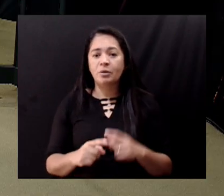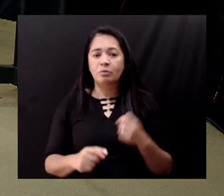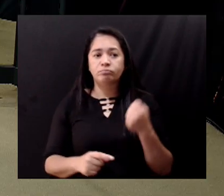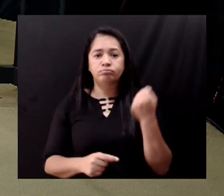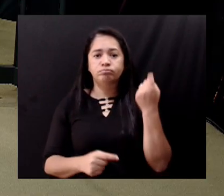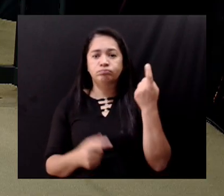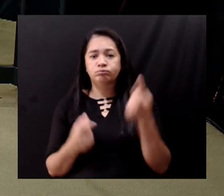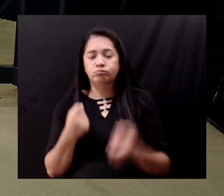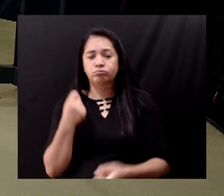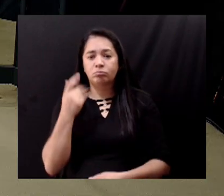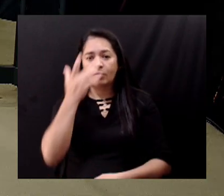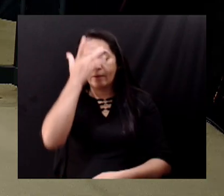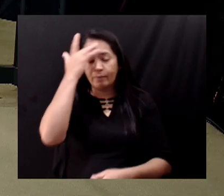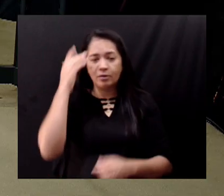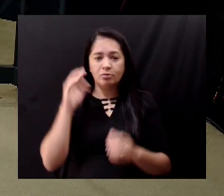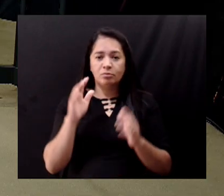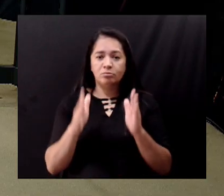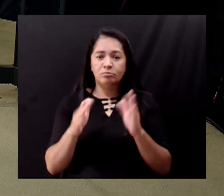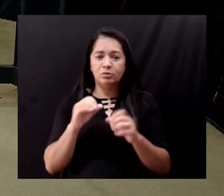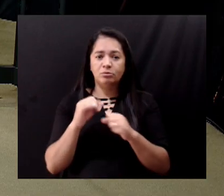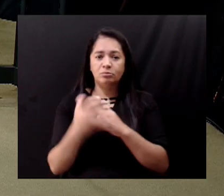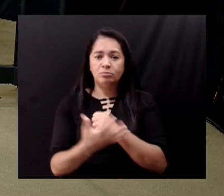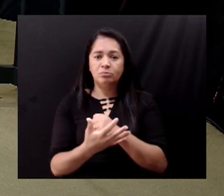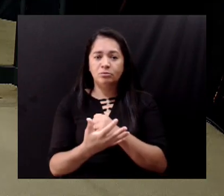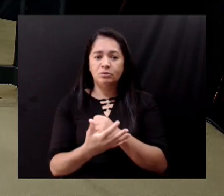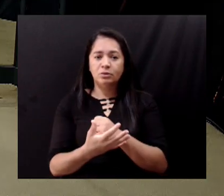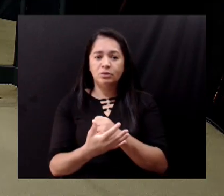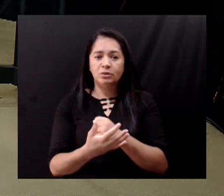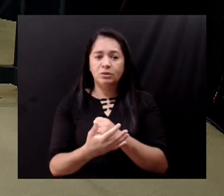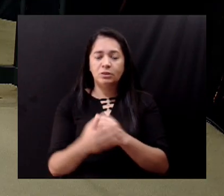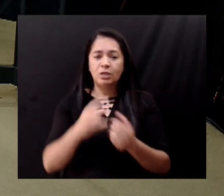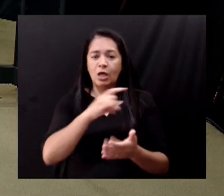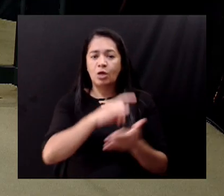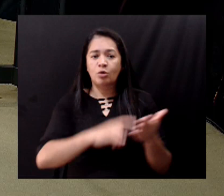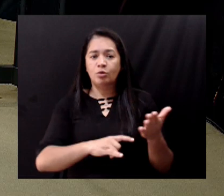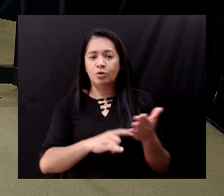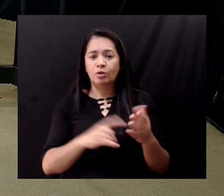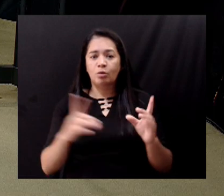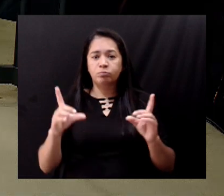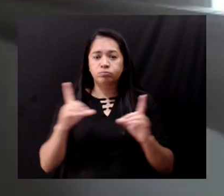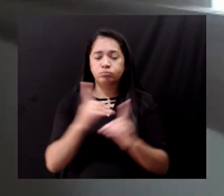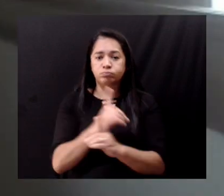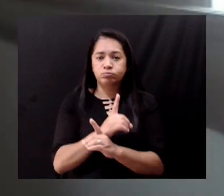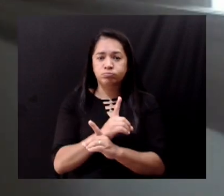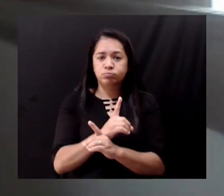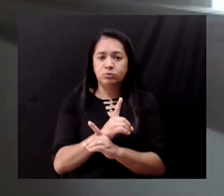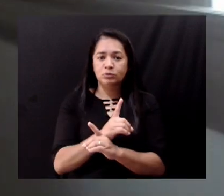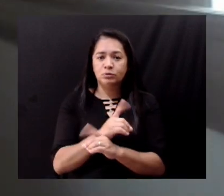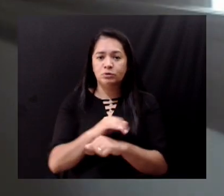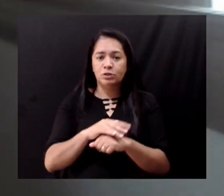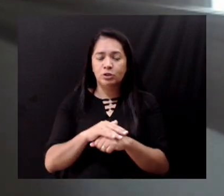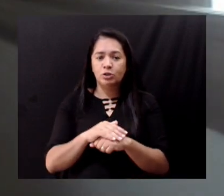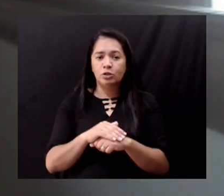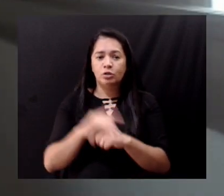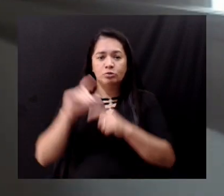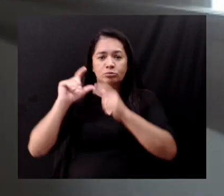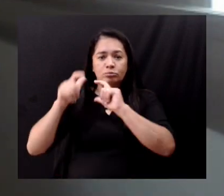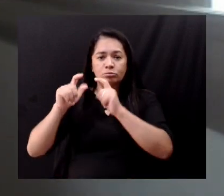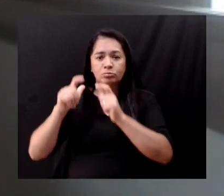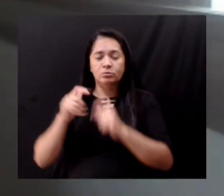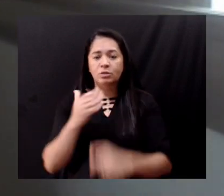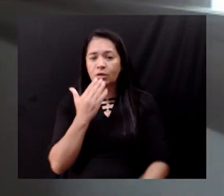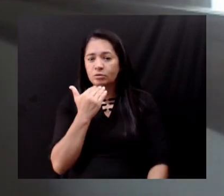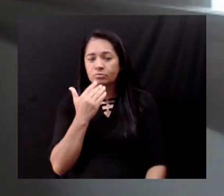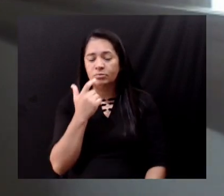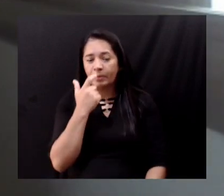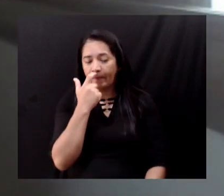diagnóstico de transtorno alimentar por conta daquela restrição toda que nós vivemos? Sim, a gente